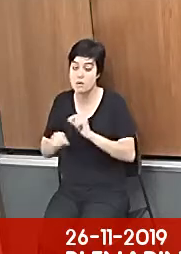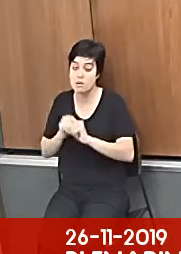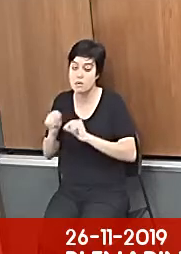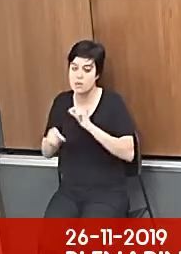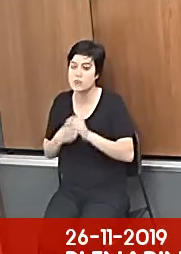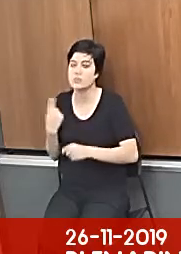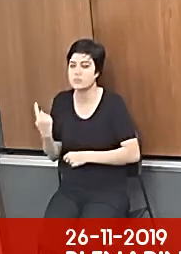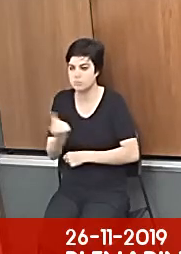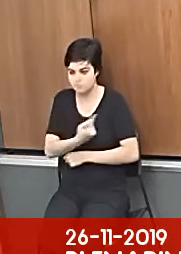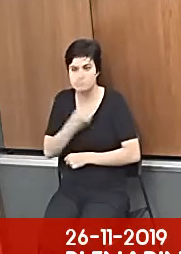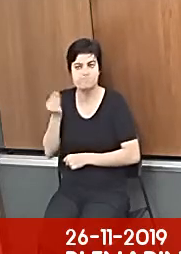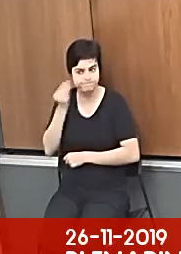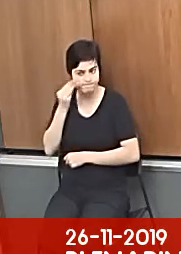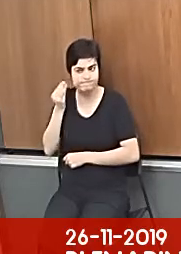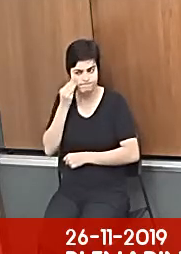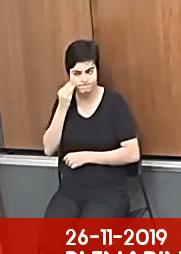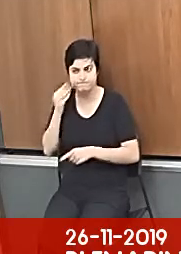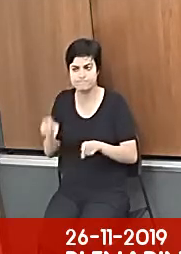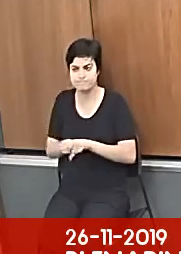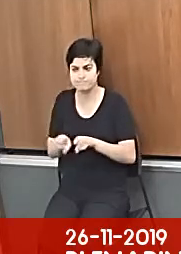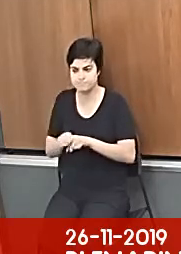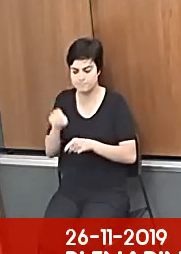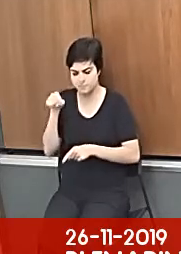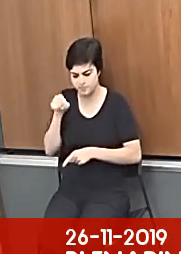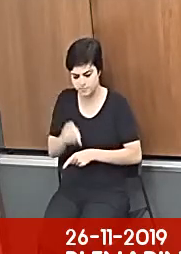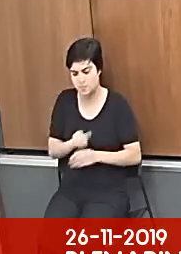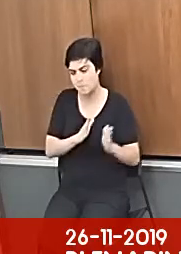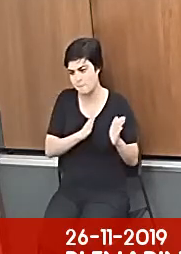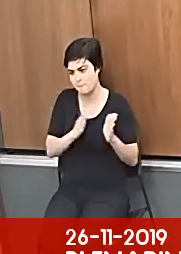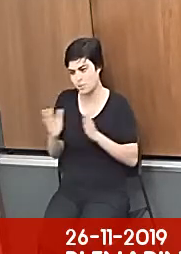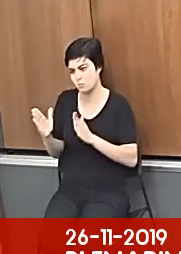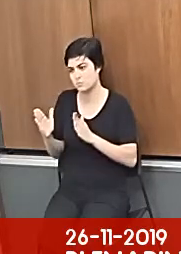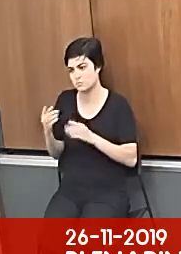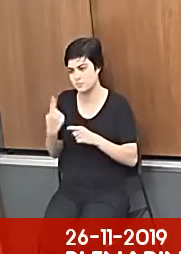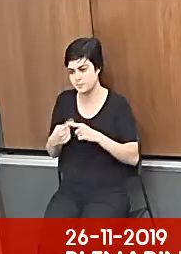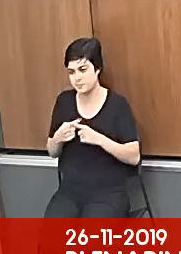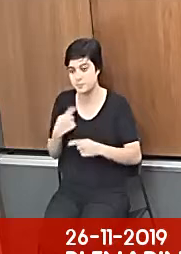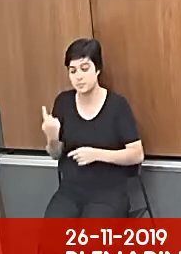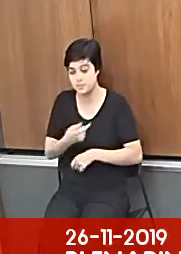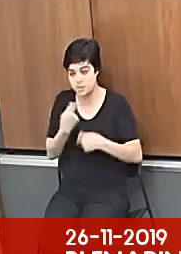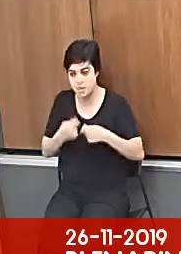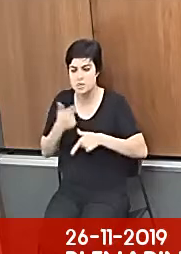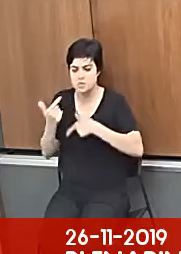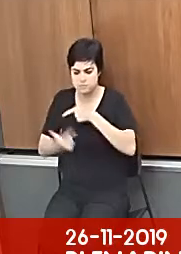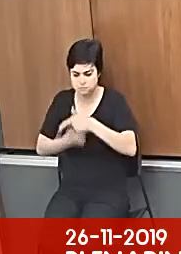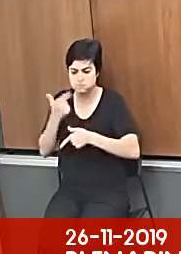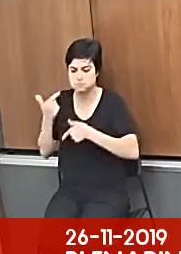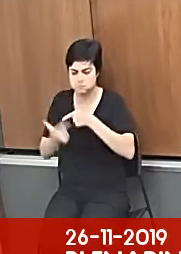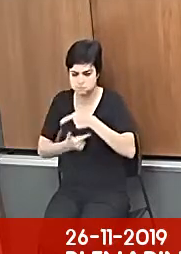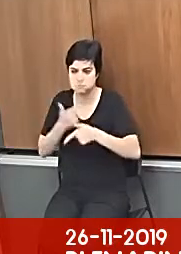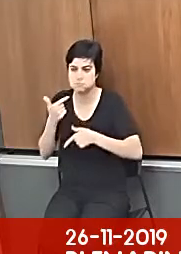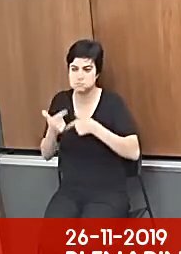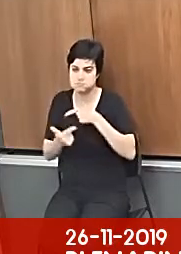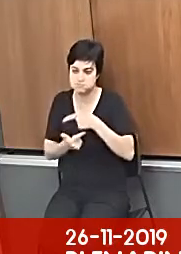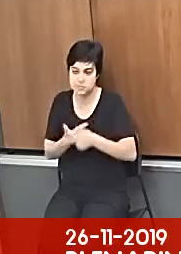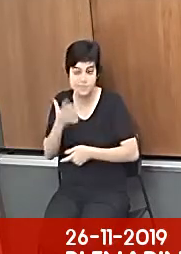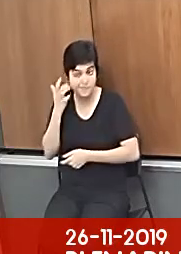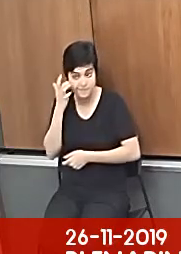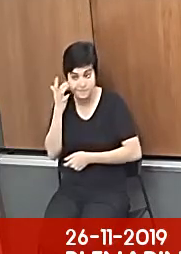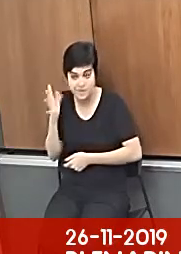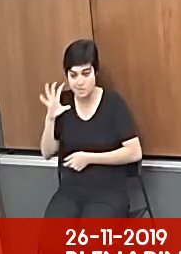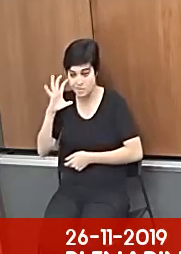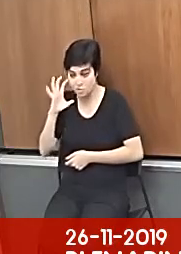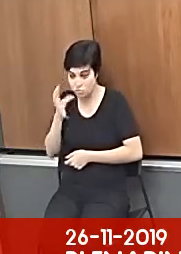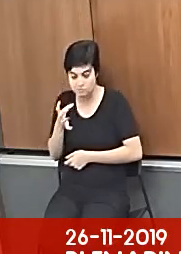nós estaremos à frente também deste processo. Nós temos que caminhar. Não é fácil, não é aqui com uma lei estadual que nós vamos